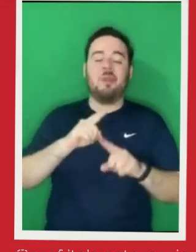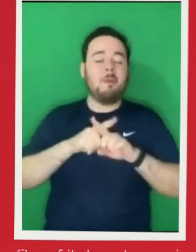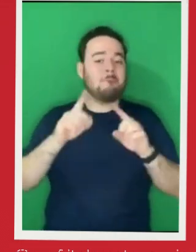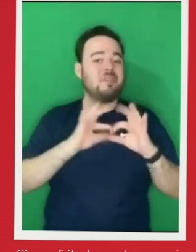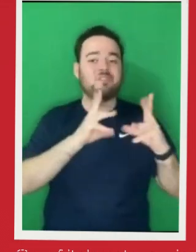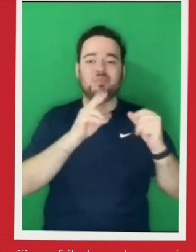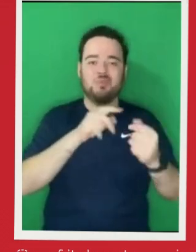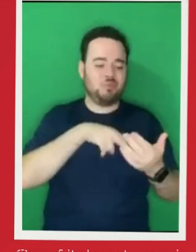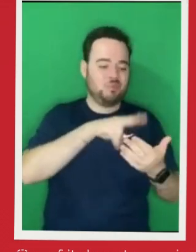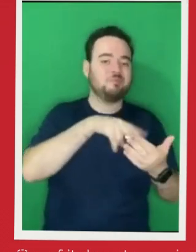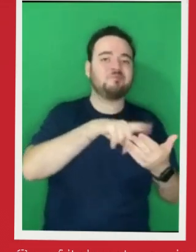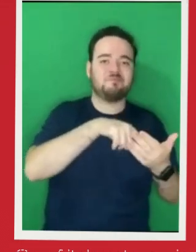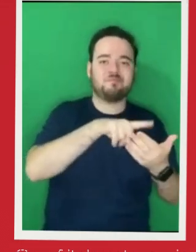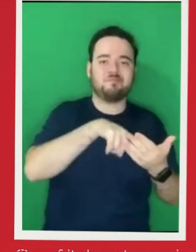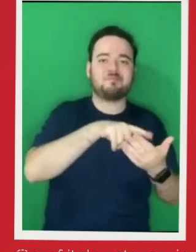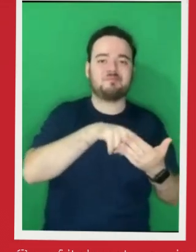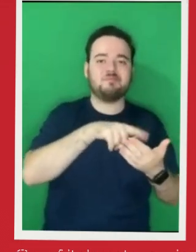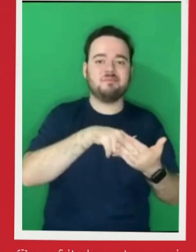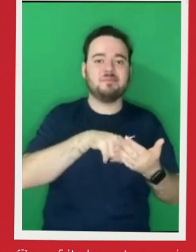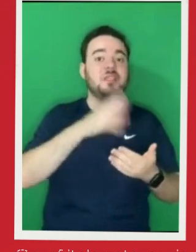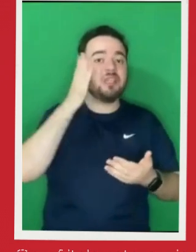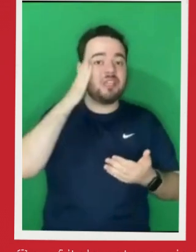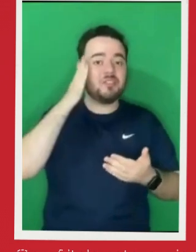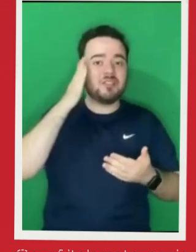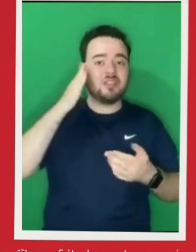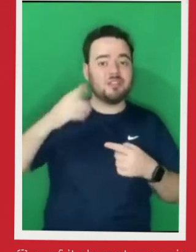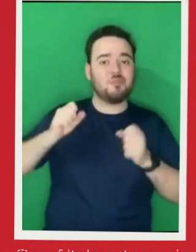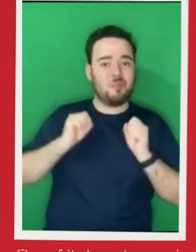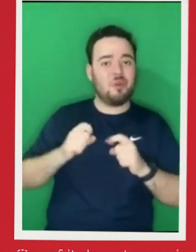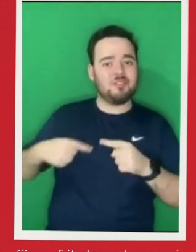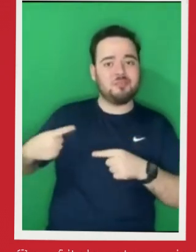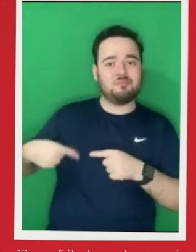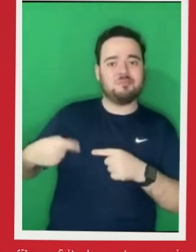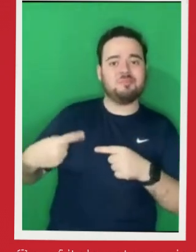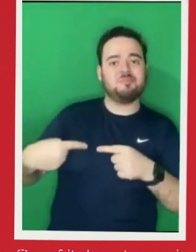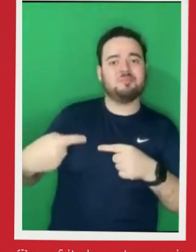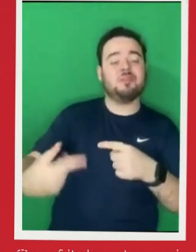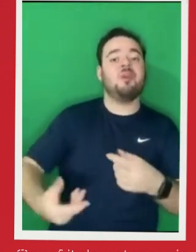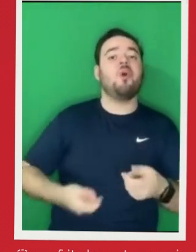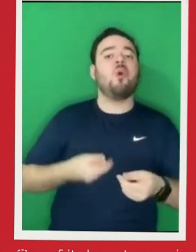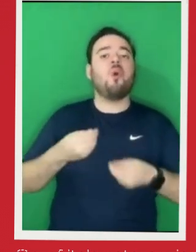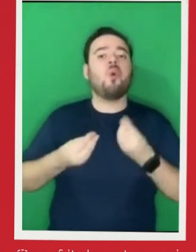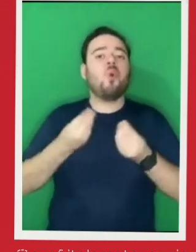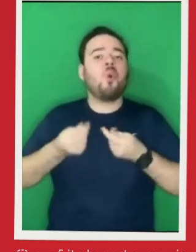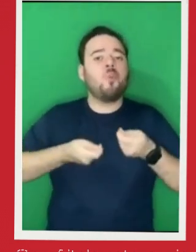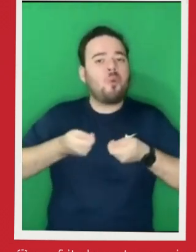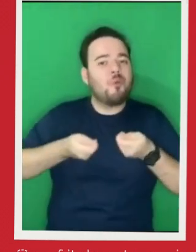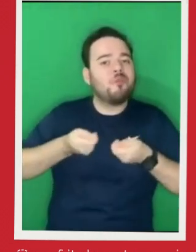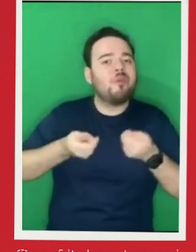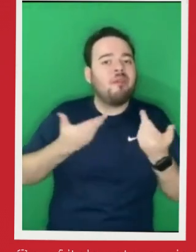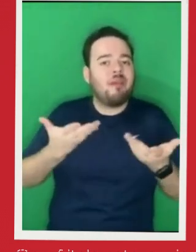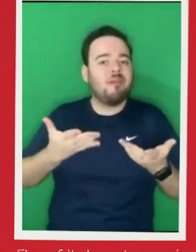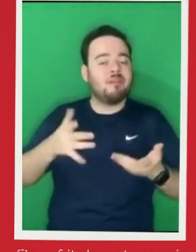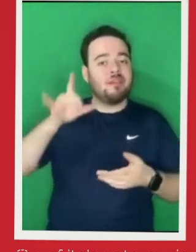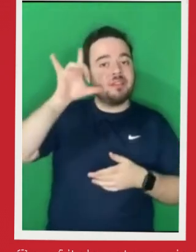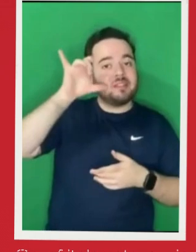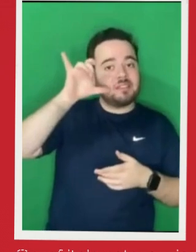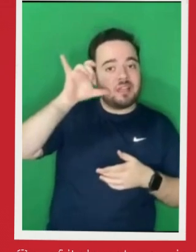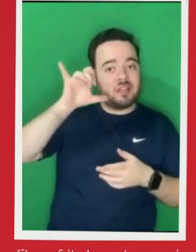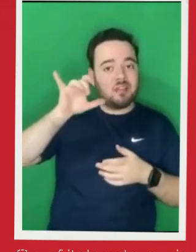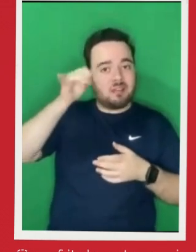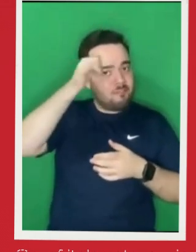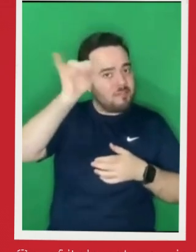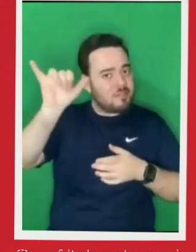Mas o resto eu tô ali assistindo. Então, eu sei que isso é um disparador. Então, como é que eu controlo isso? Eu não vou abrir